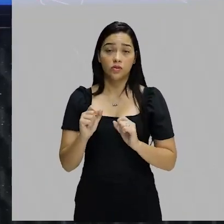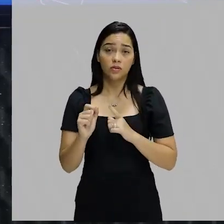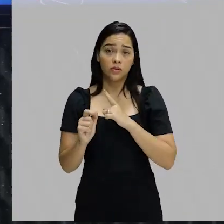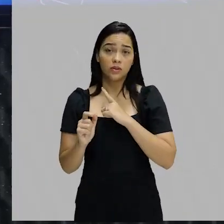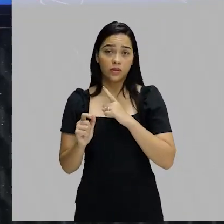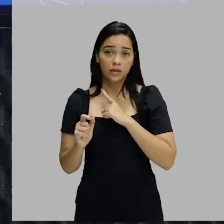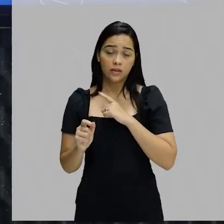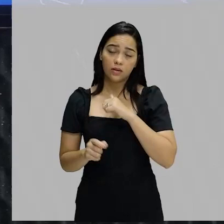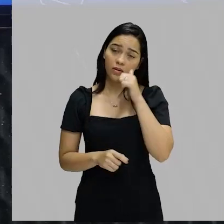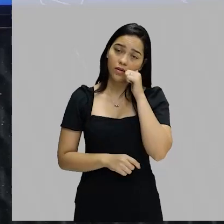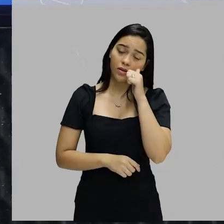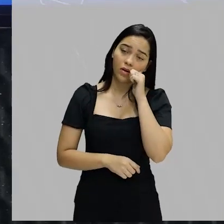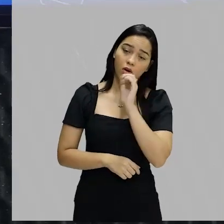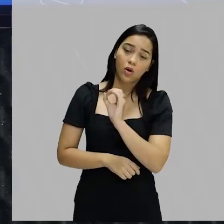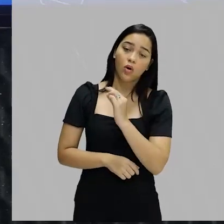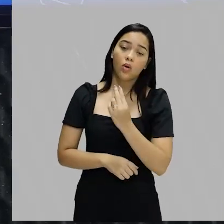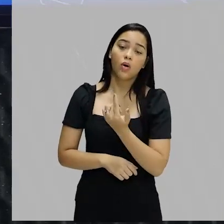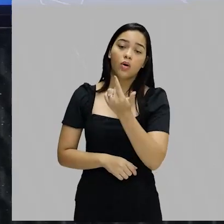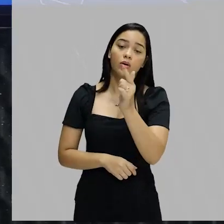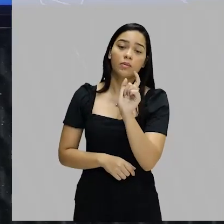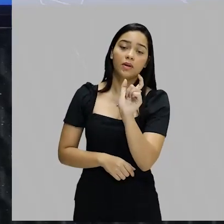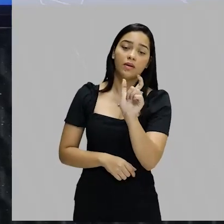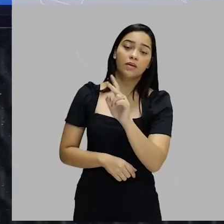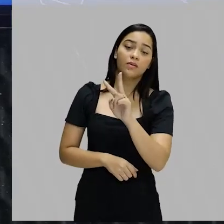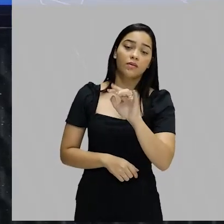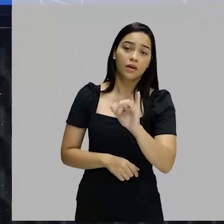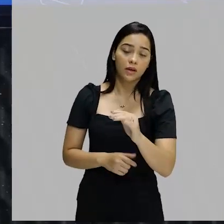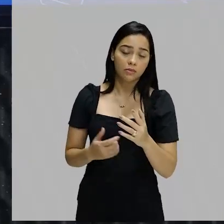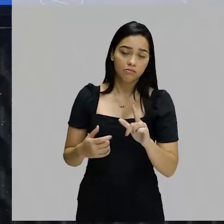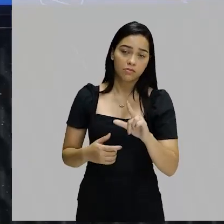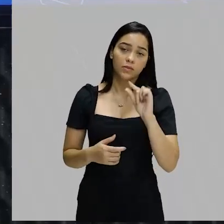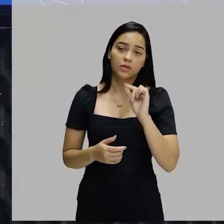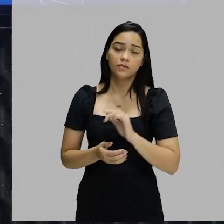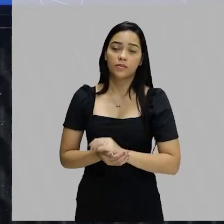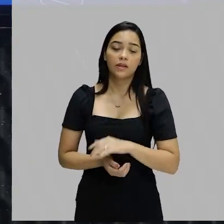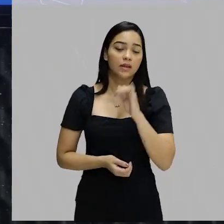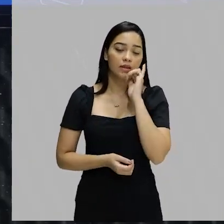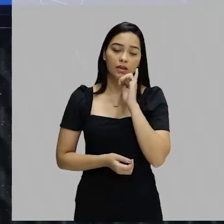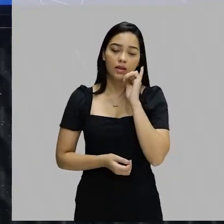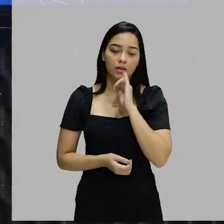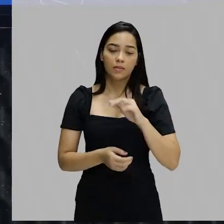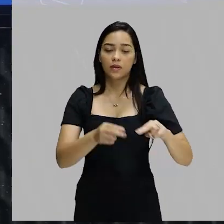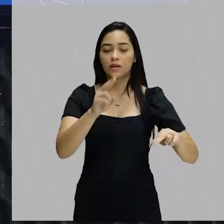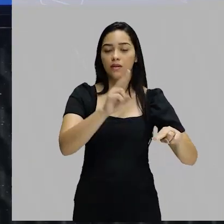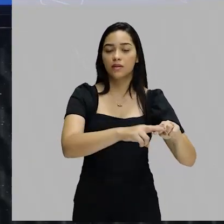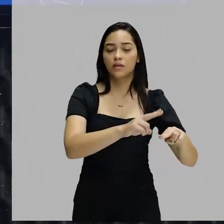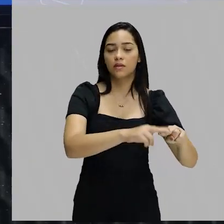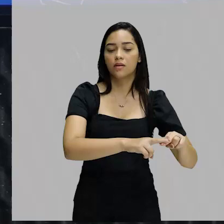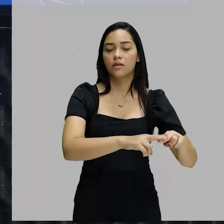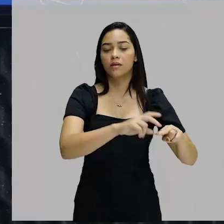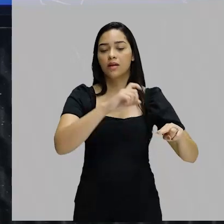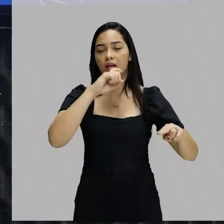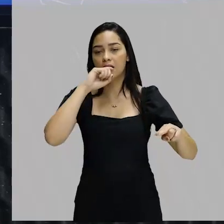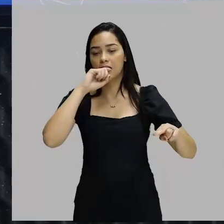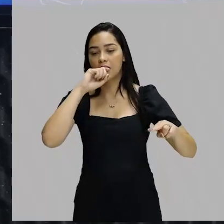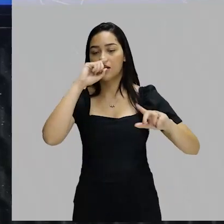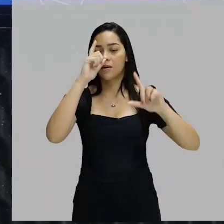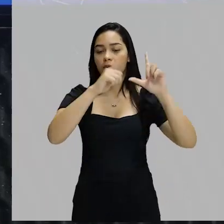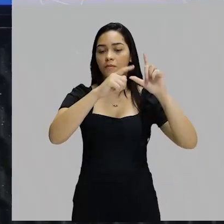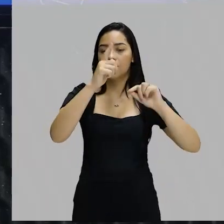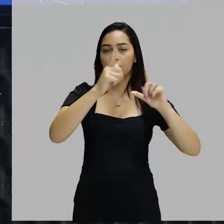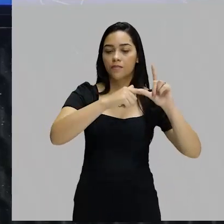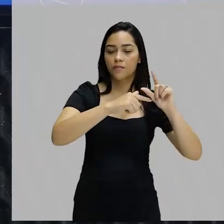artigos femininos ou outra palavra que vai determinar, tá? Por exemplo, a cadeira, a